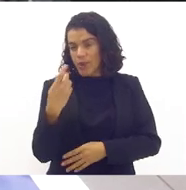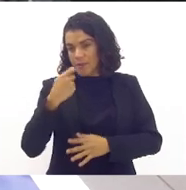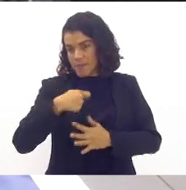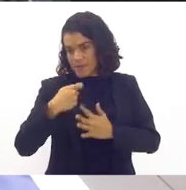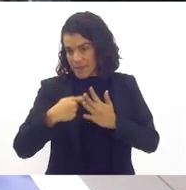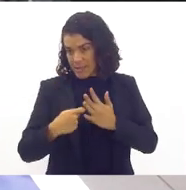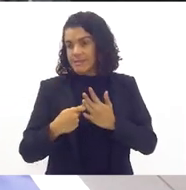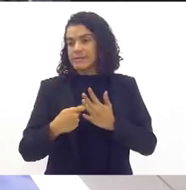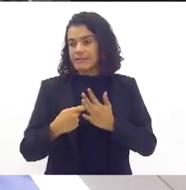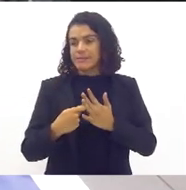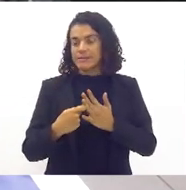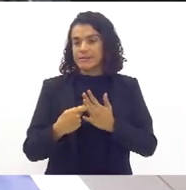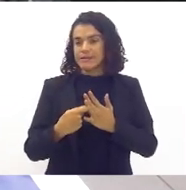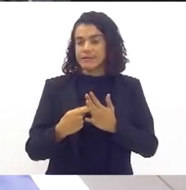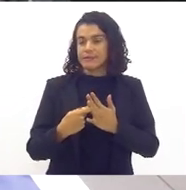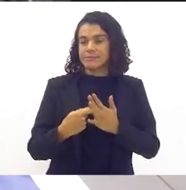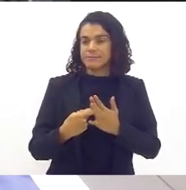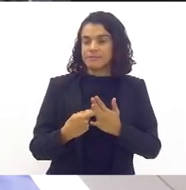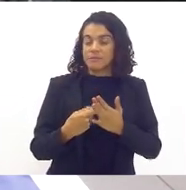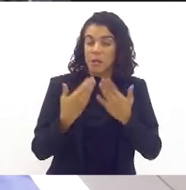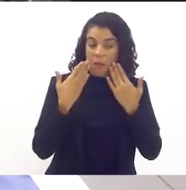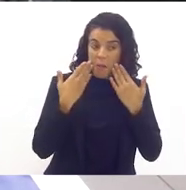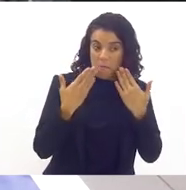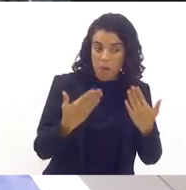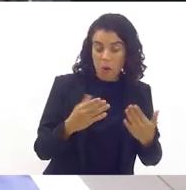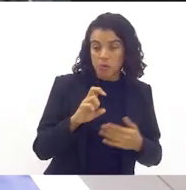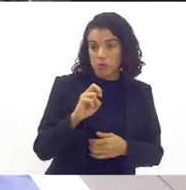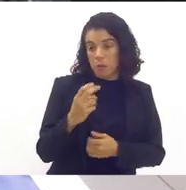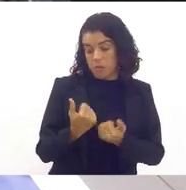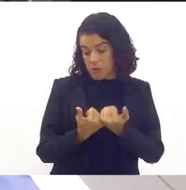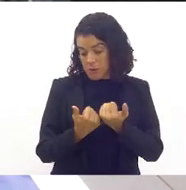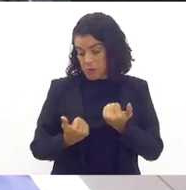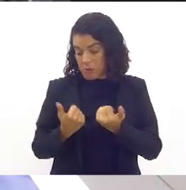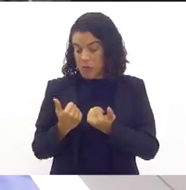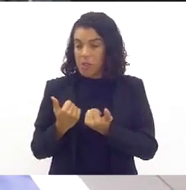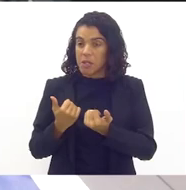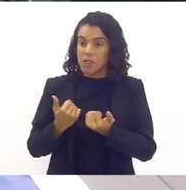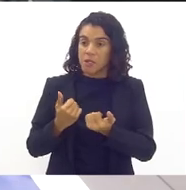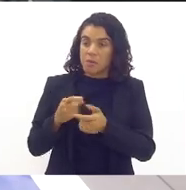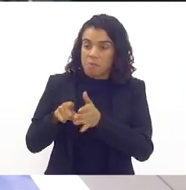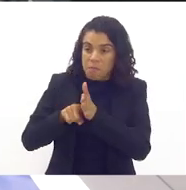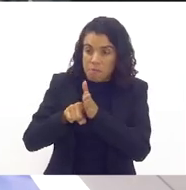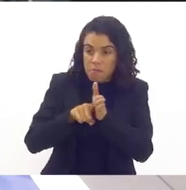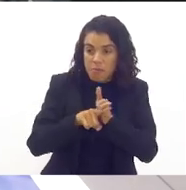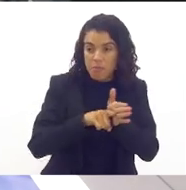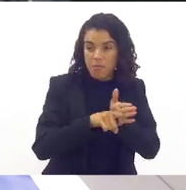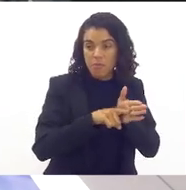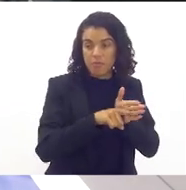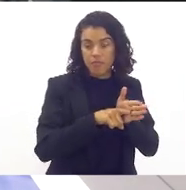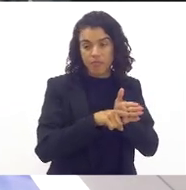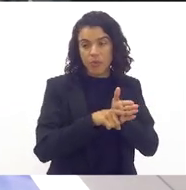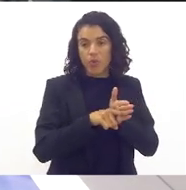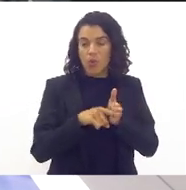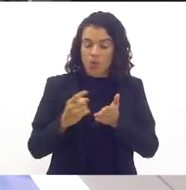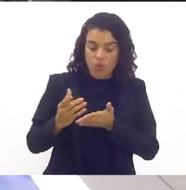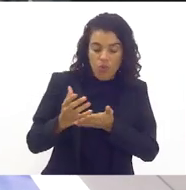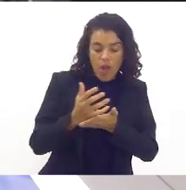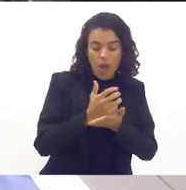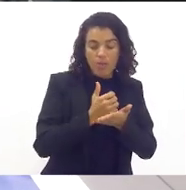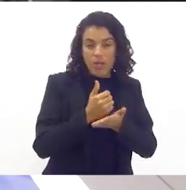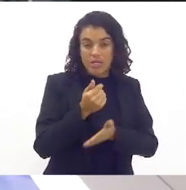fiscal, não sei se é ele que mostra ou se é a minha assessoria que levantou, um apurado de